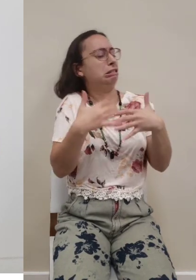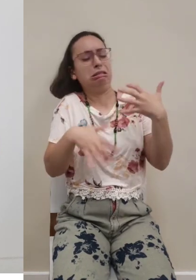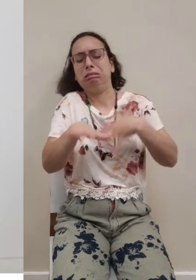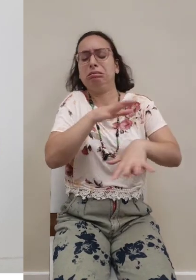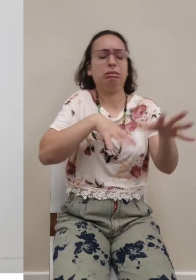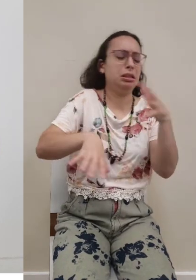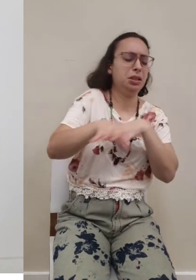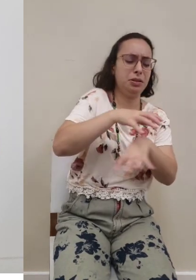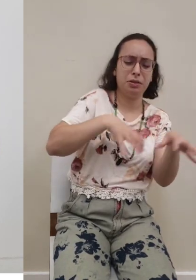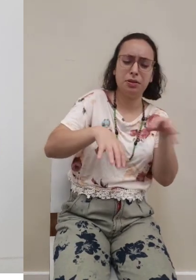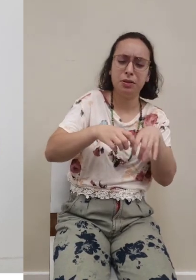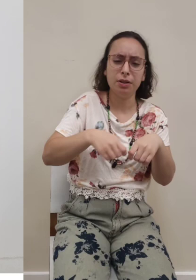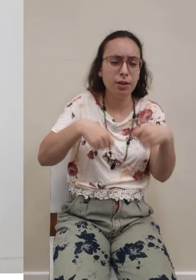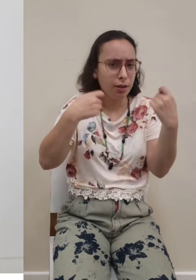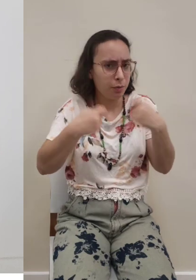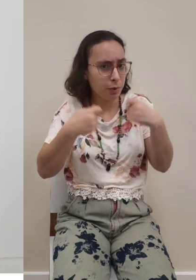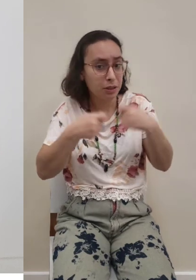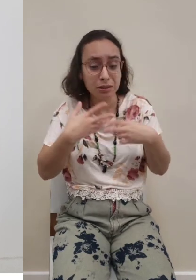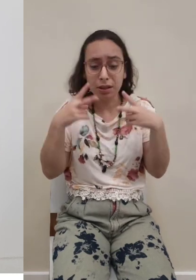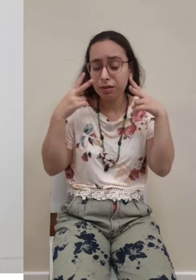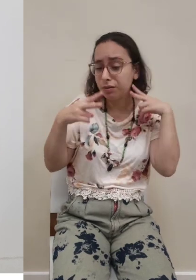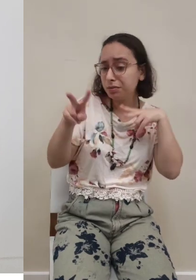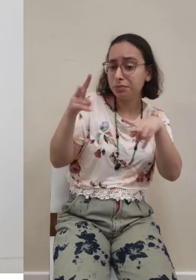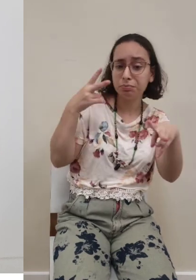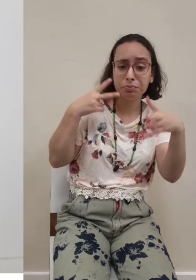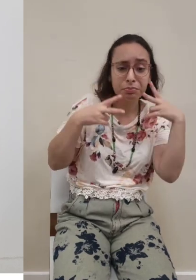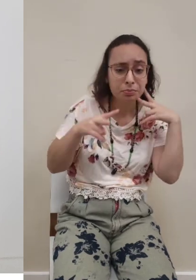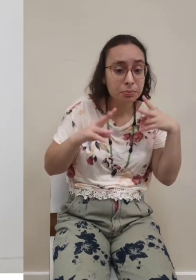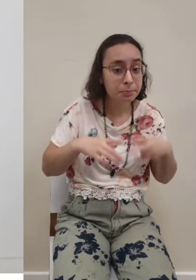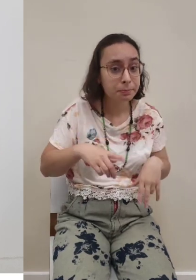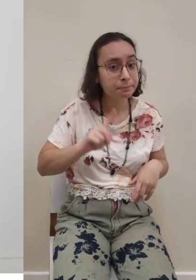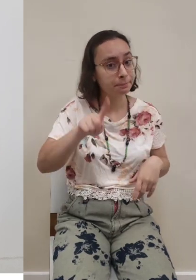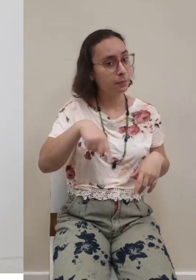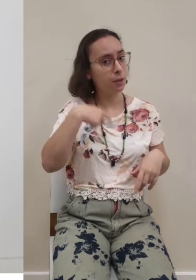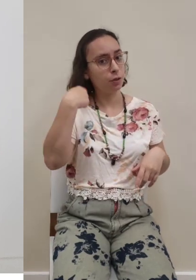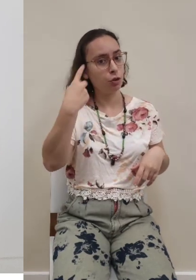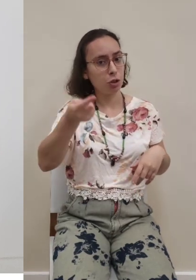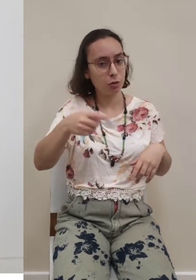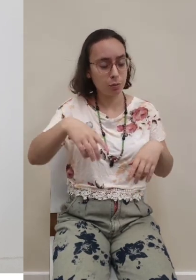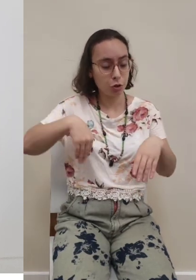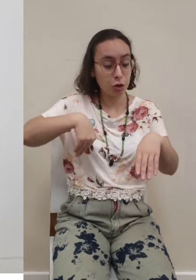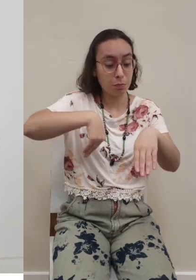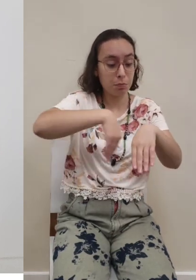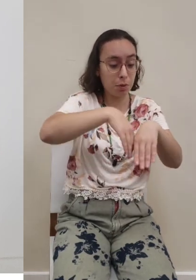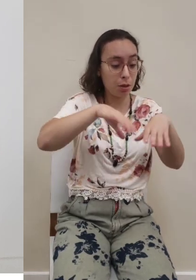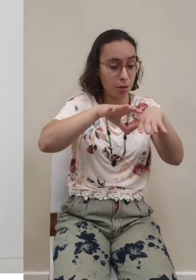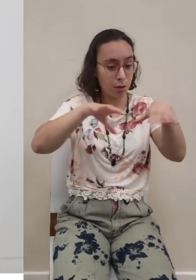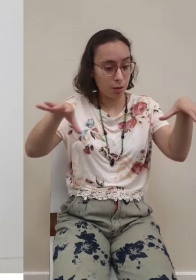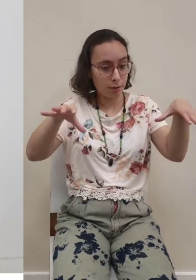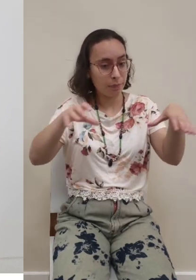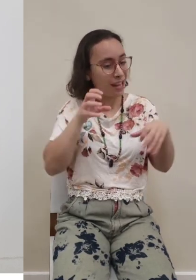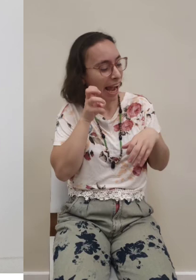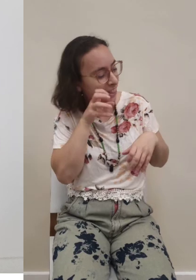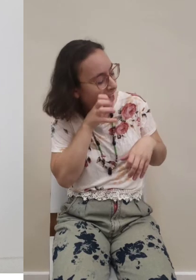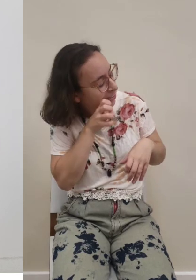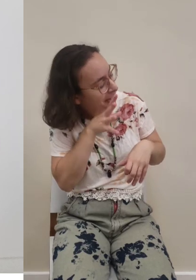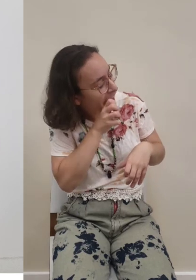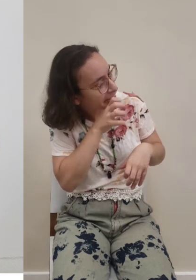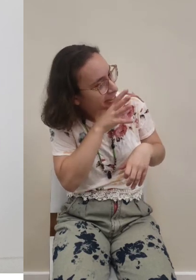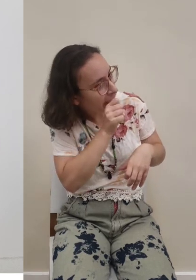fez, precisava ver. Depois, a perna da mesa, ele deu para roer.